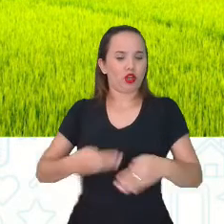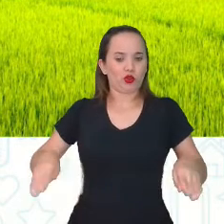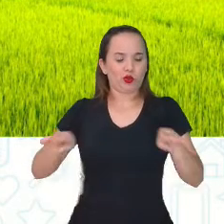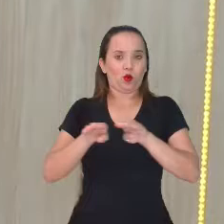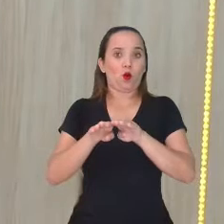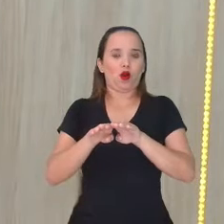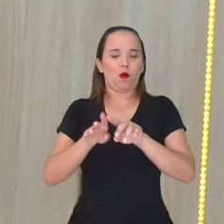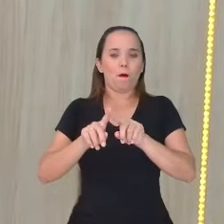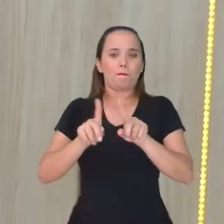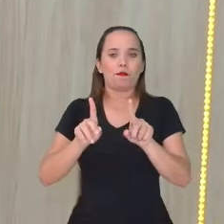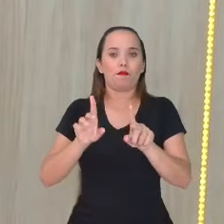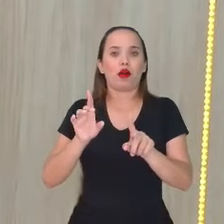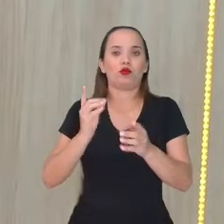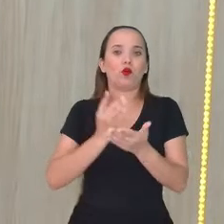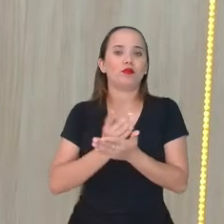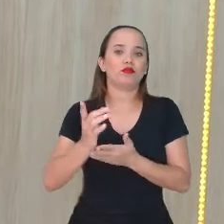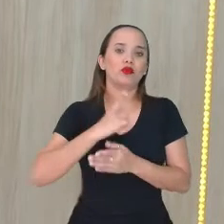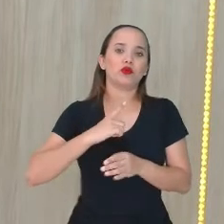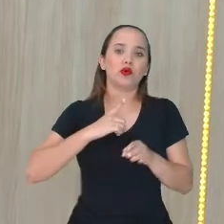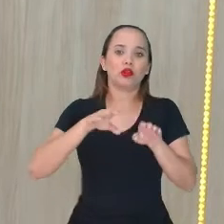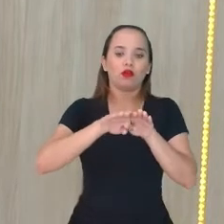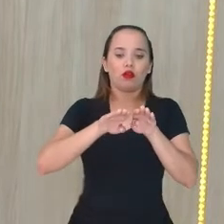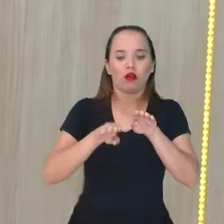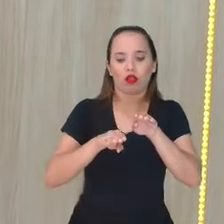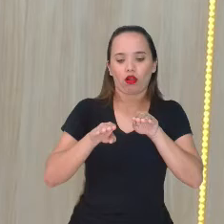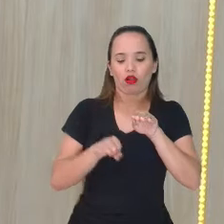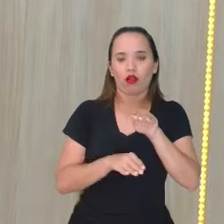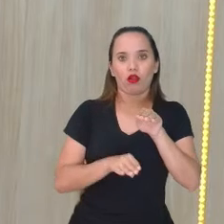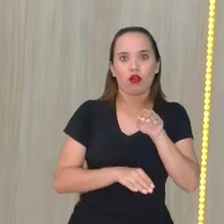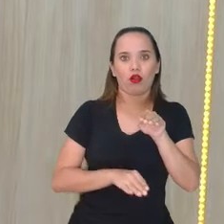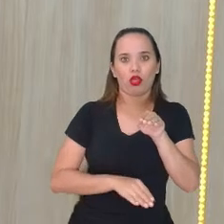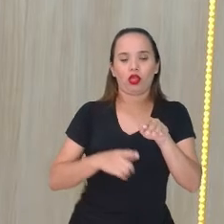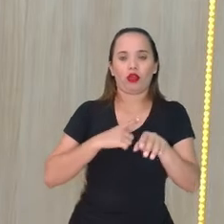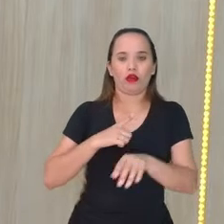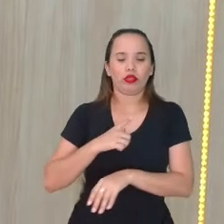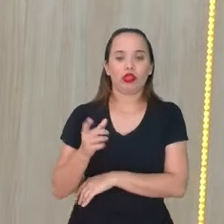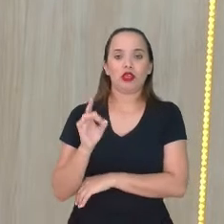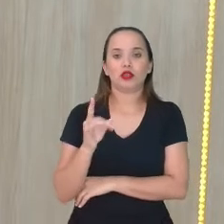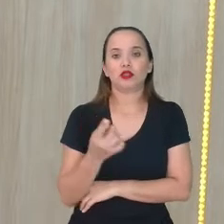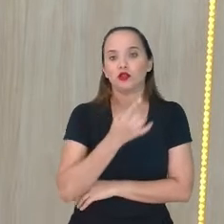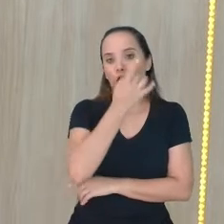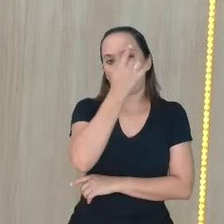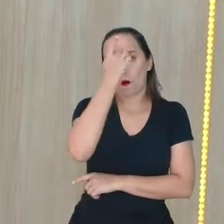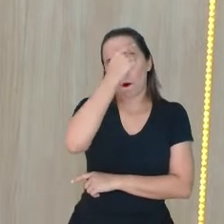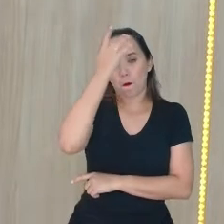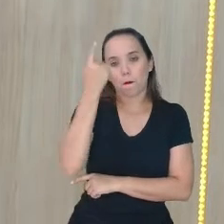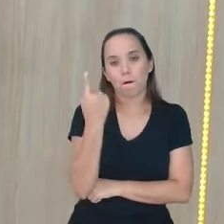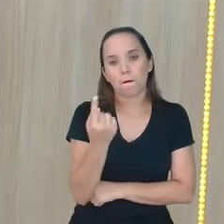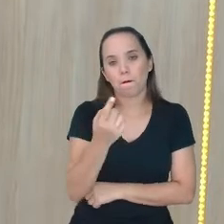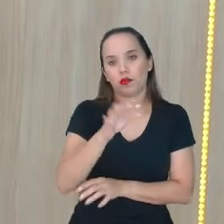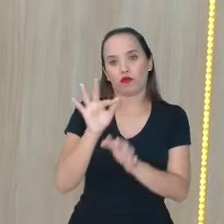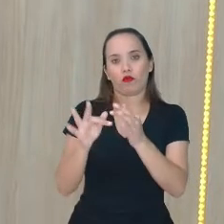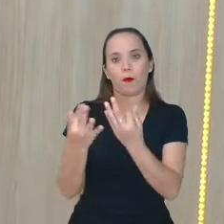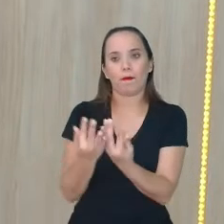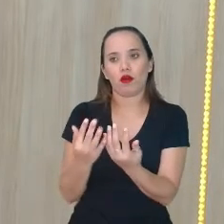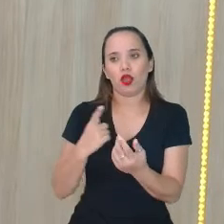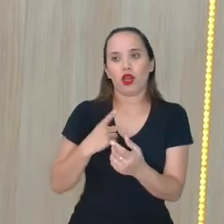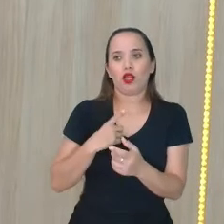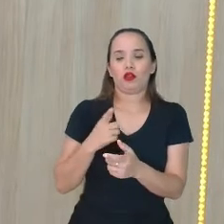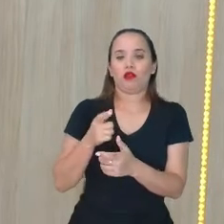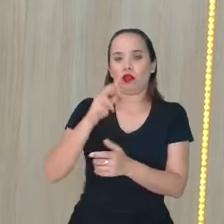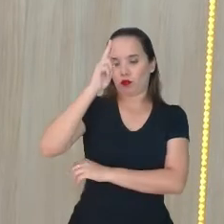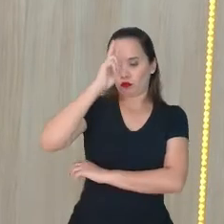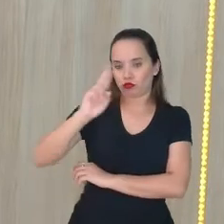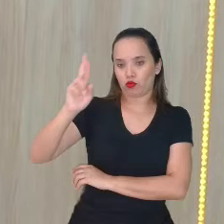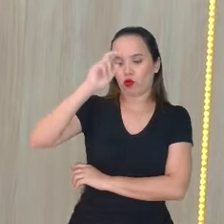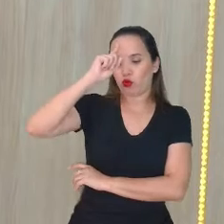mais espaço, né, a concentração ainda maior do monopólio para aquela família ou aquele grande